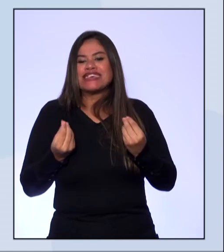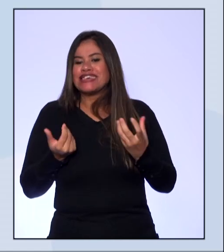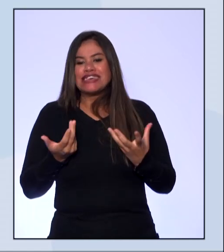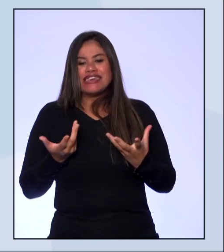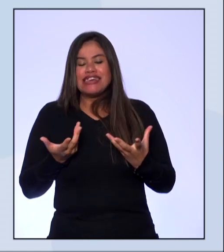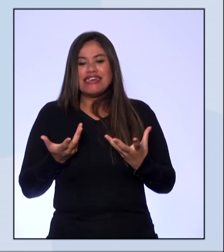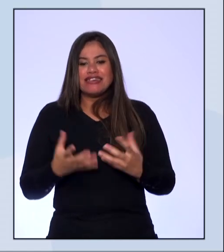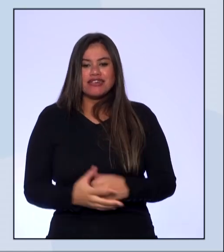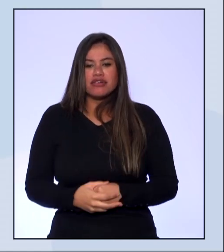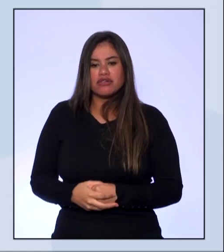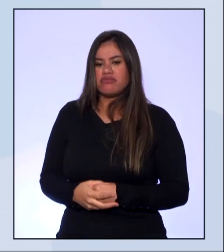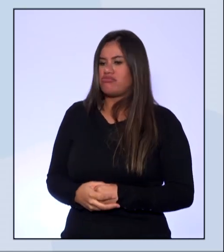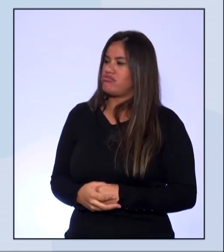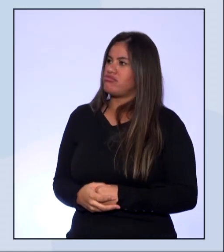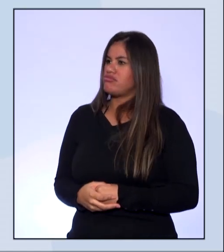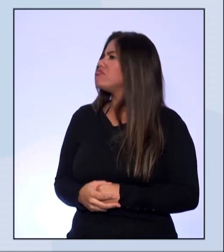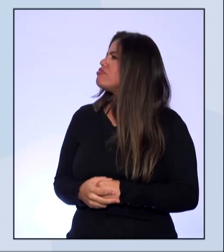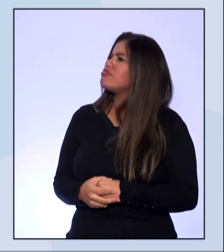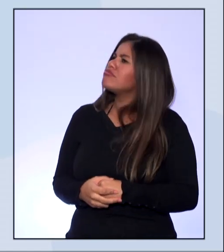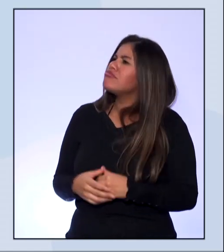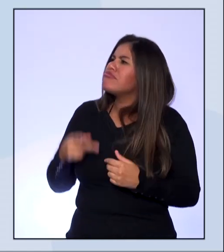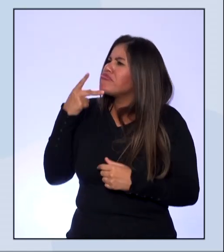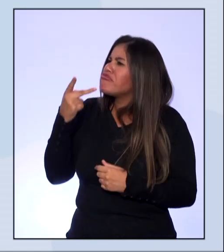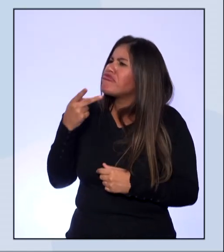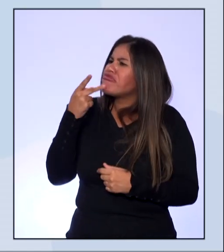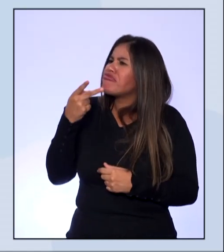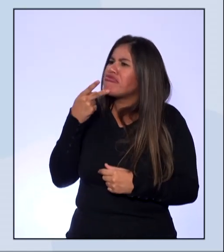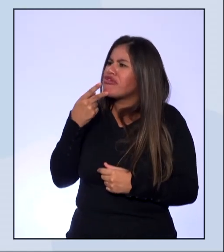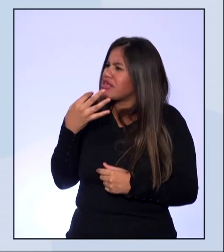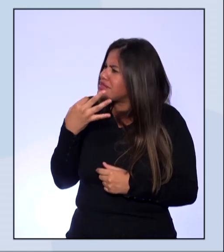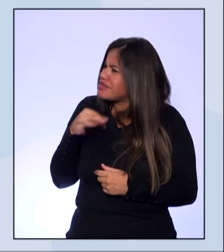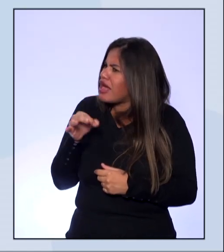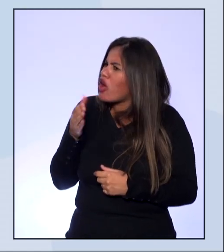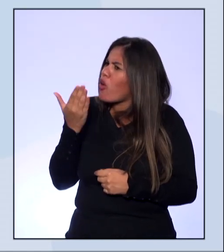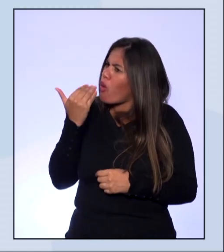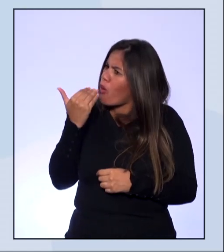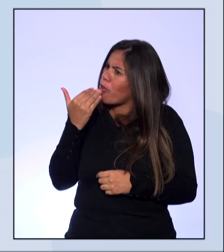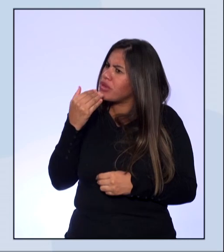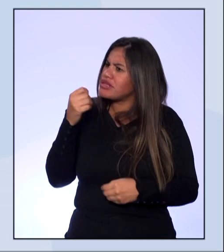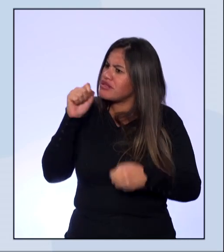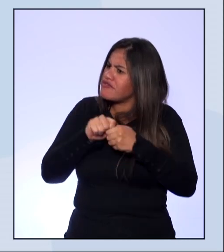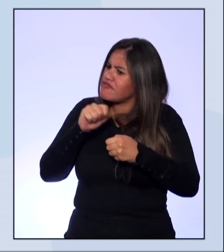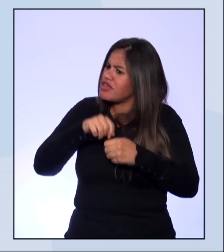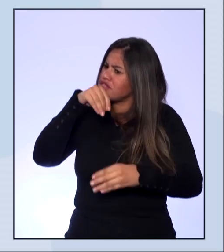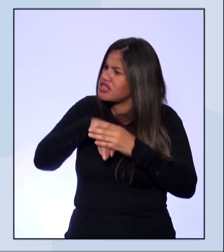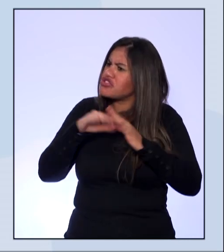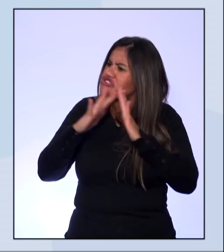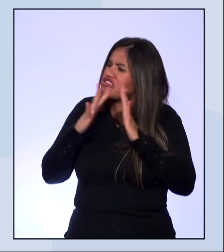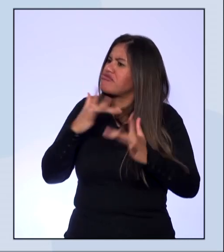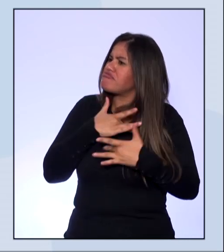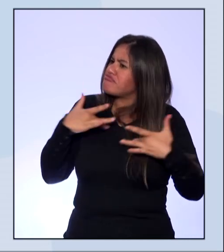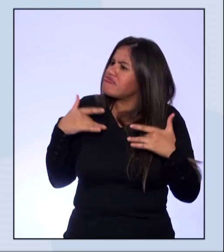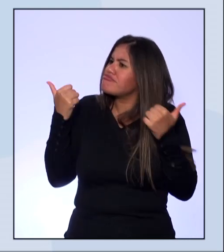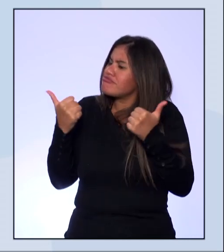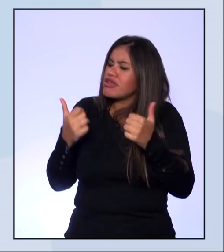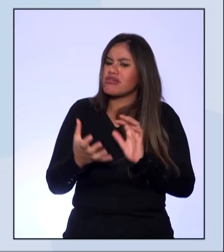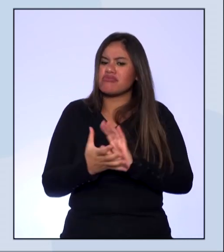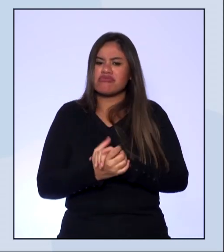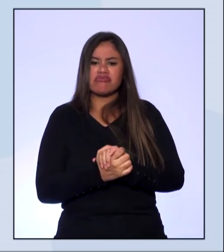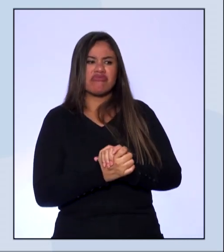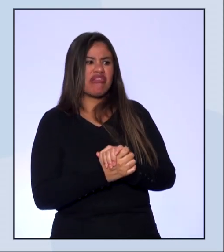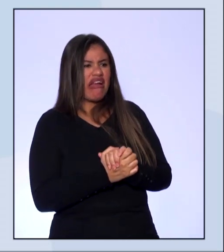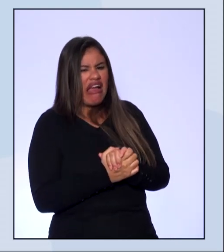lá, coisas assim. Mas eu tô falando, certo, comida feita em casa, bem mais saudável. Ai, mas que